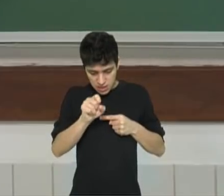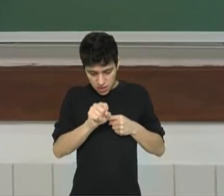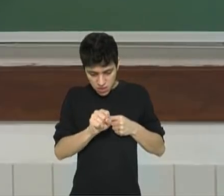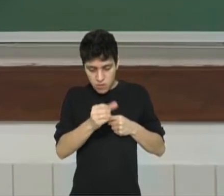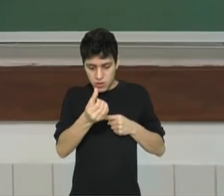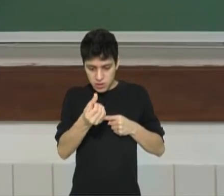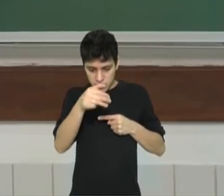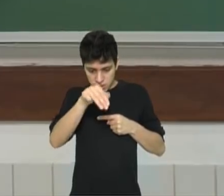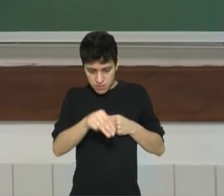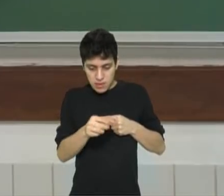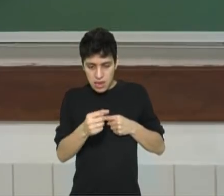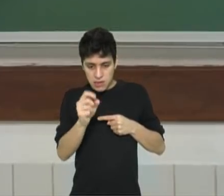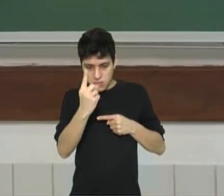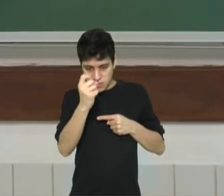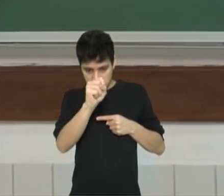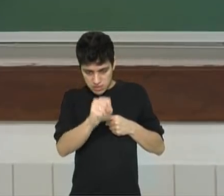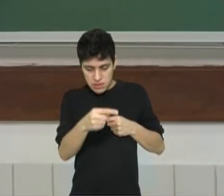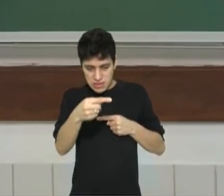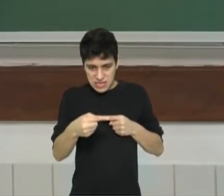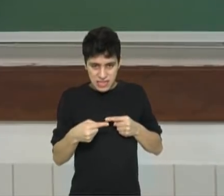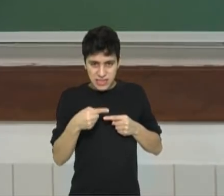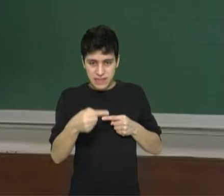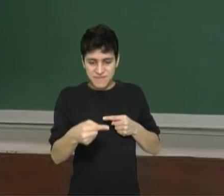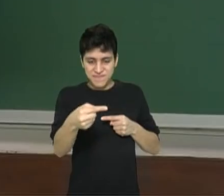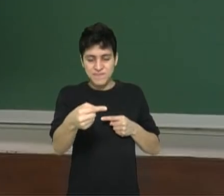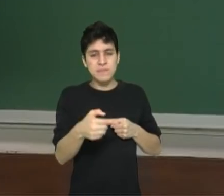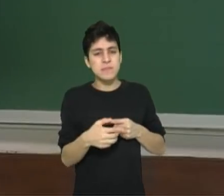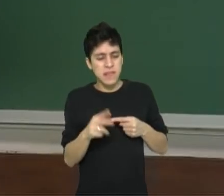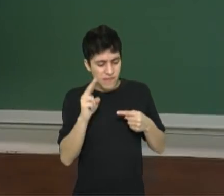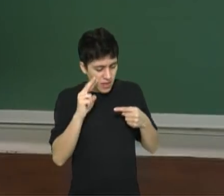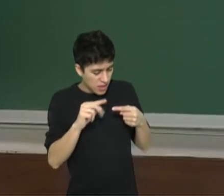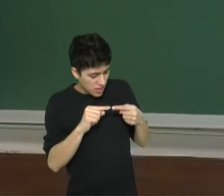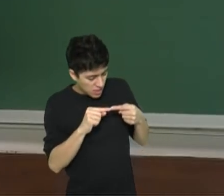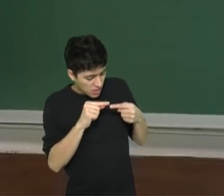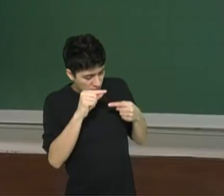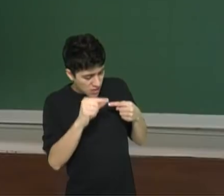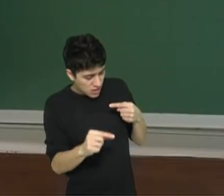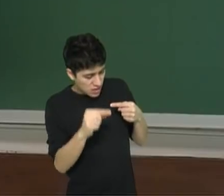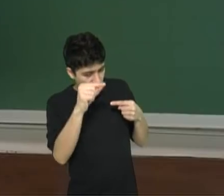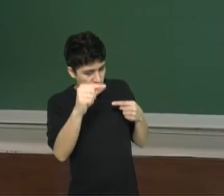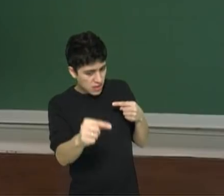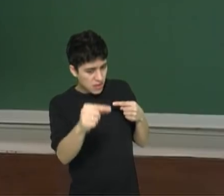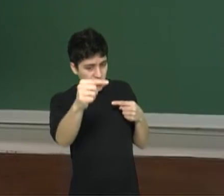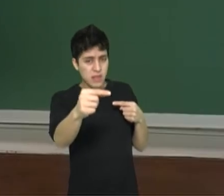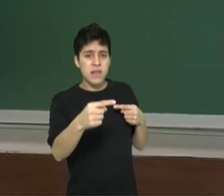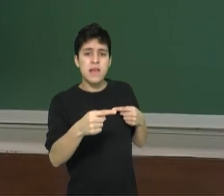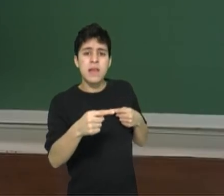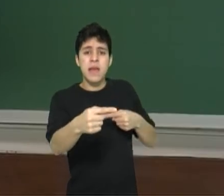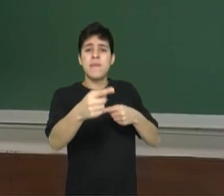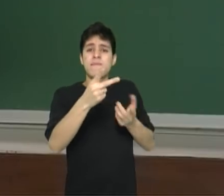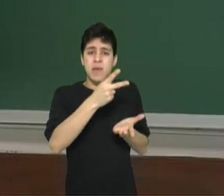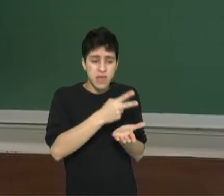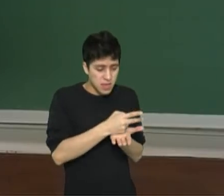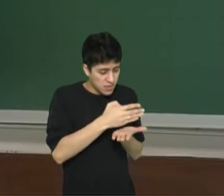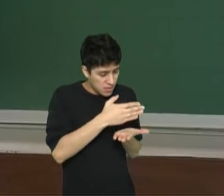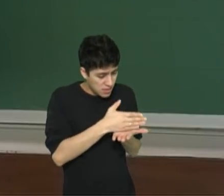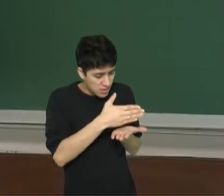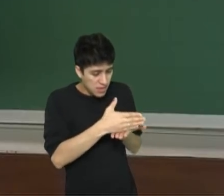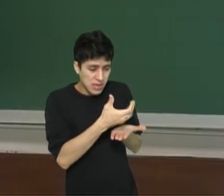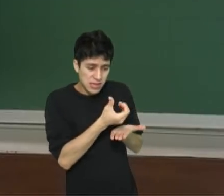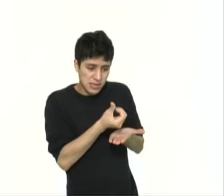tá? Perceba, então, que a cada segundo a distância que você percorreu foi a mesma, 6